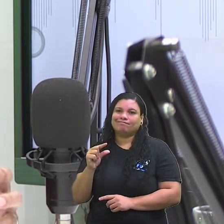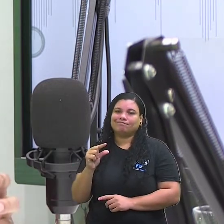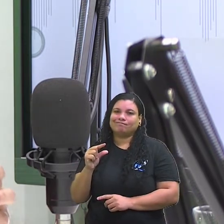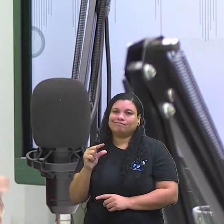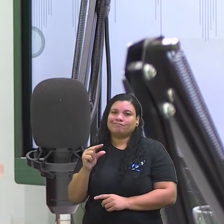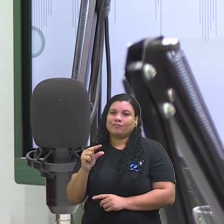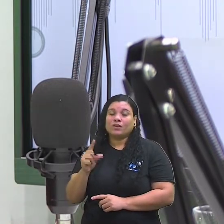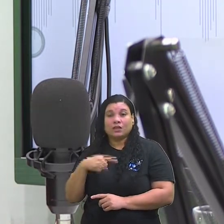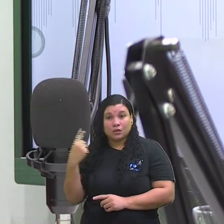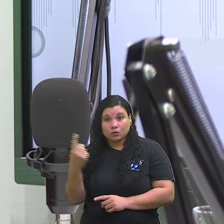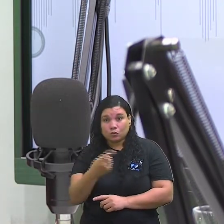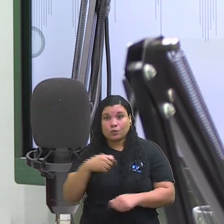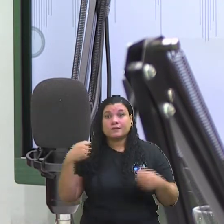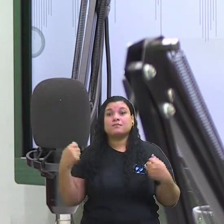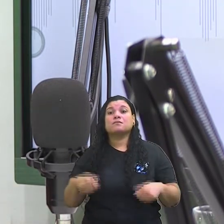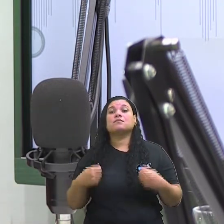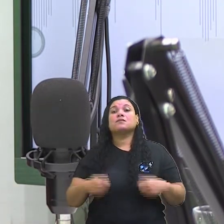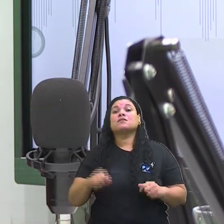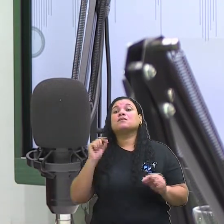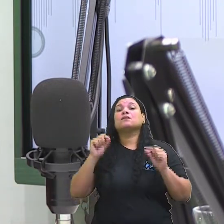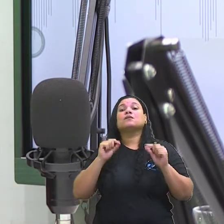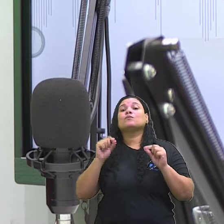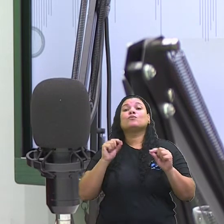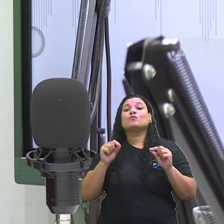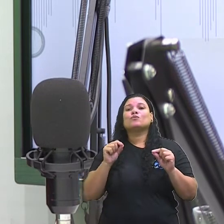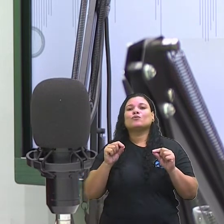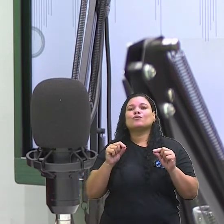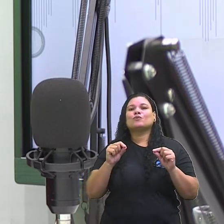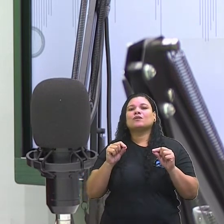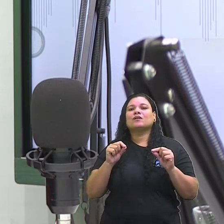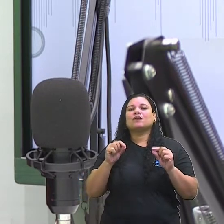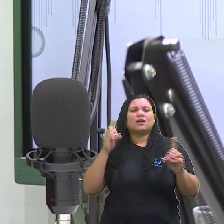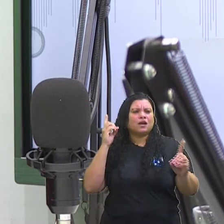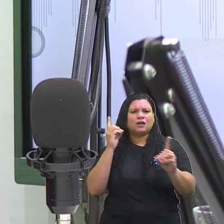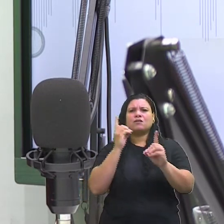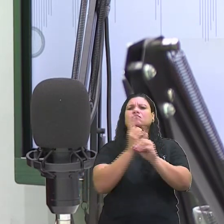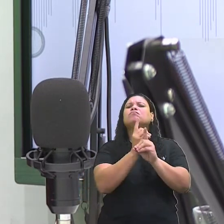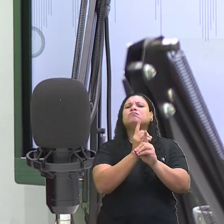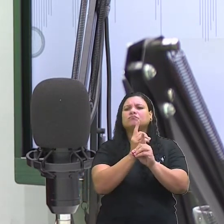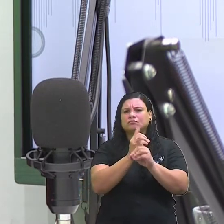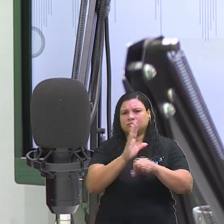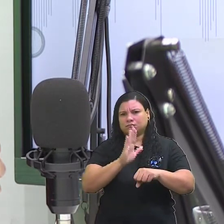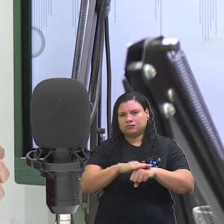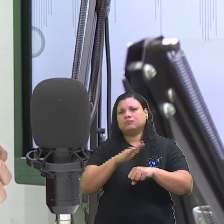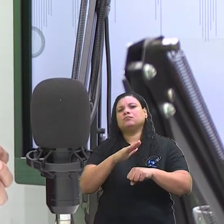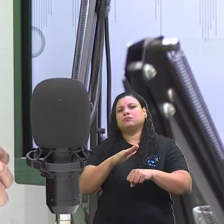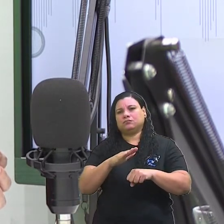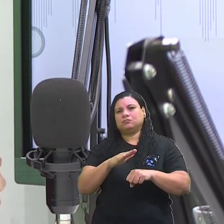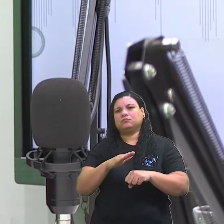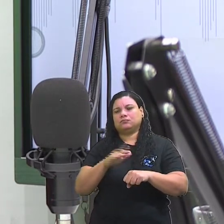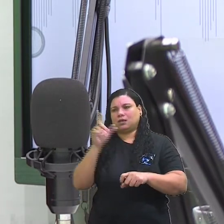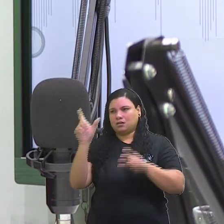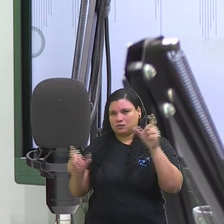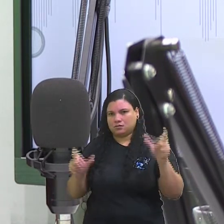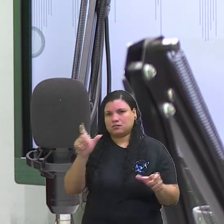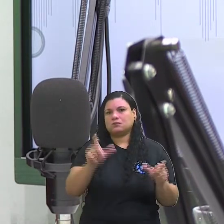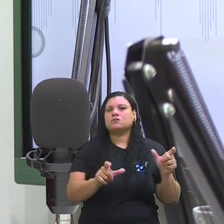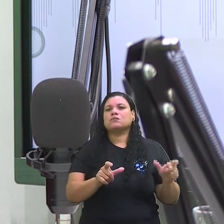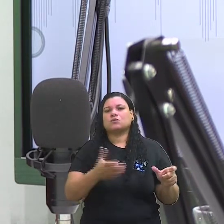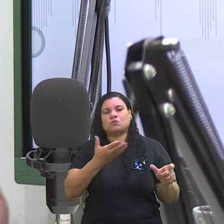Eu agora fico agora com a cara grudada no celular o tempo todo e eu nem sequer olho as pessoas nos